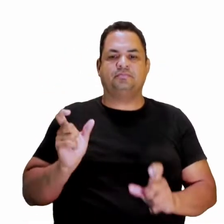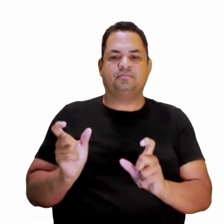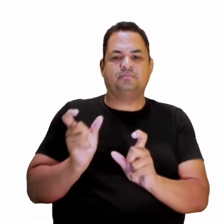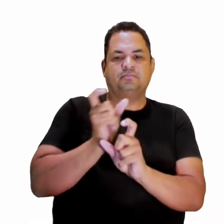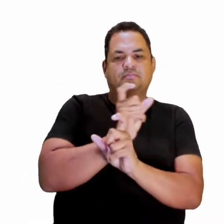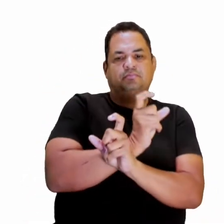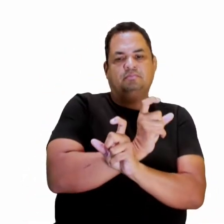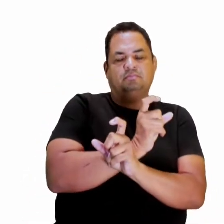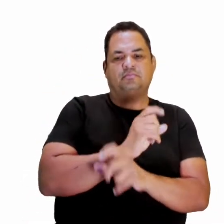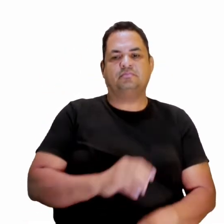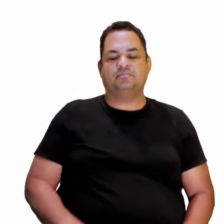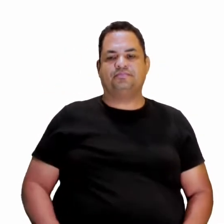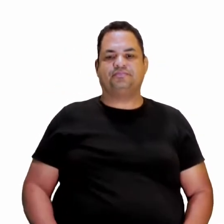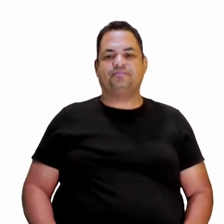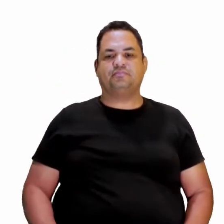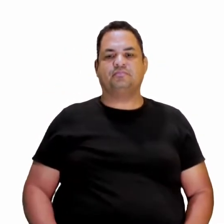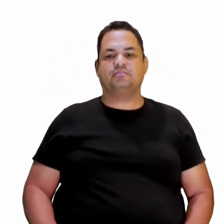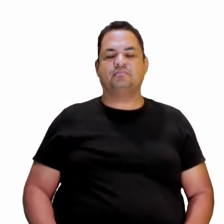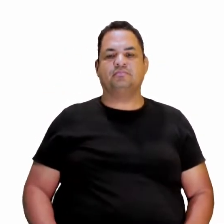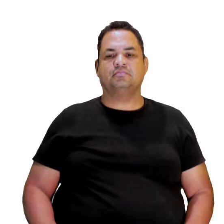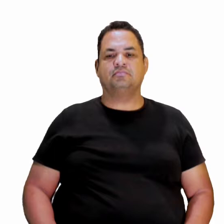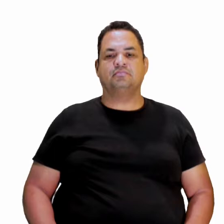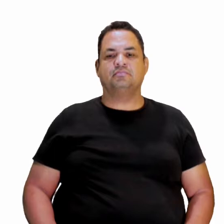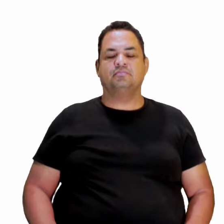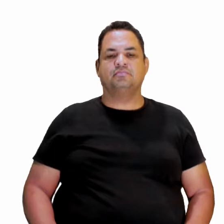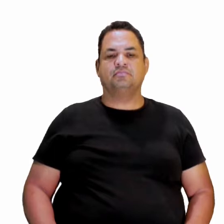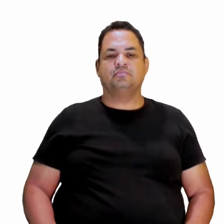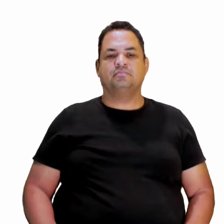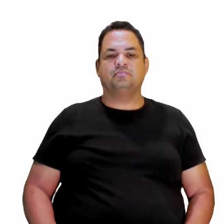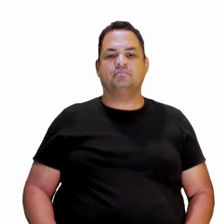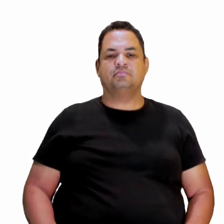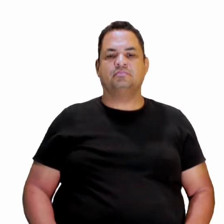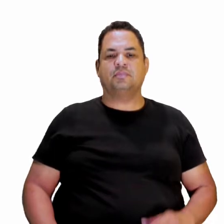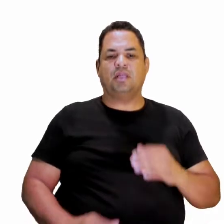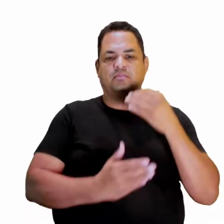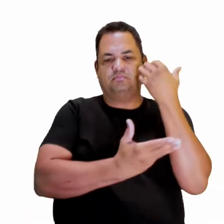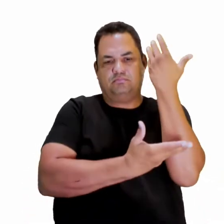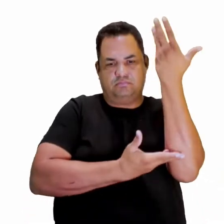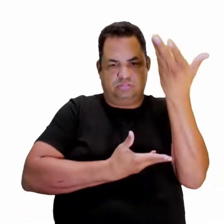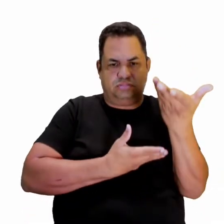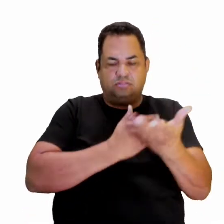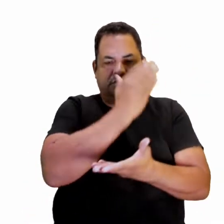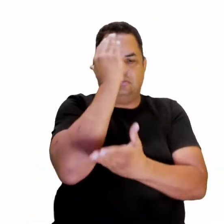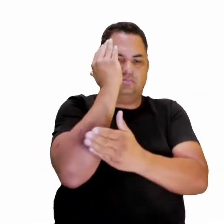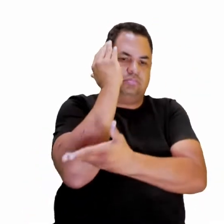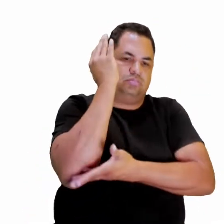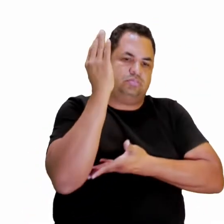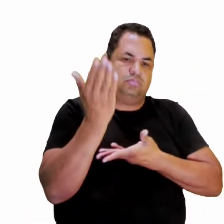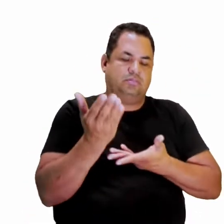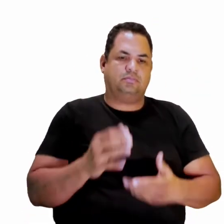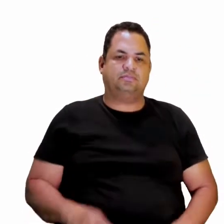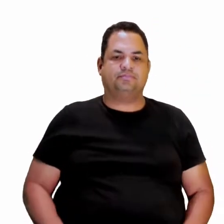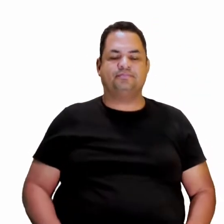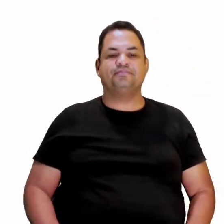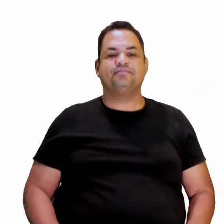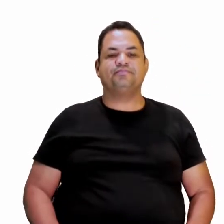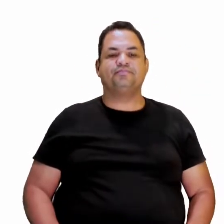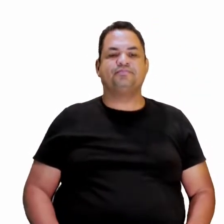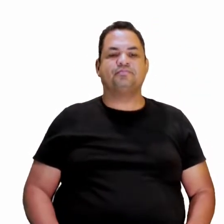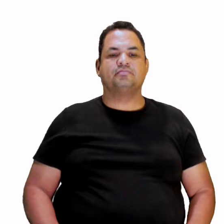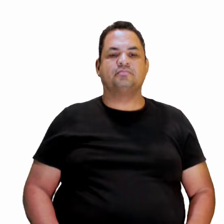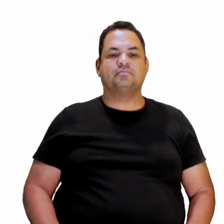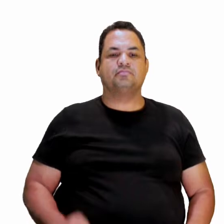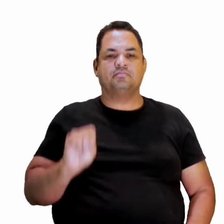antes, o sufixo que vem depois, e aí fica desmatamento, deforestation. Muito bem? Então,